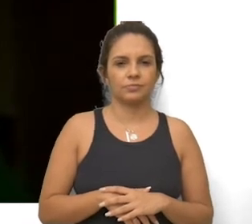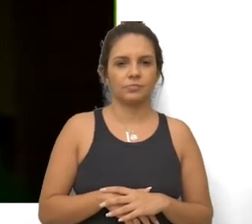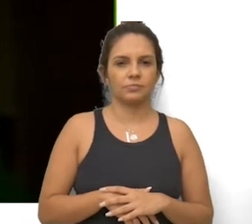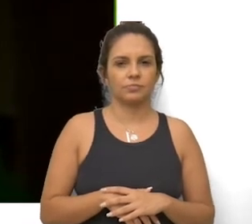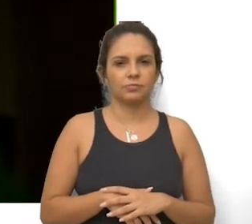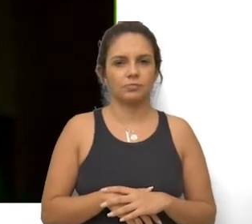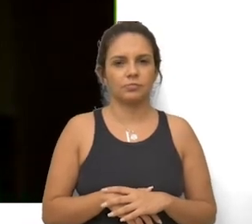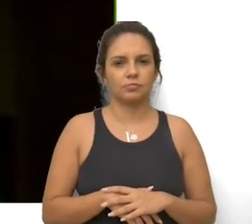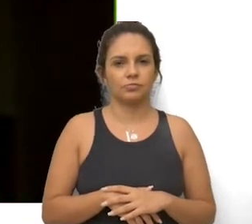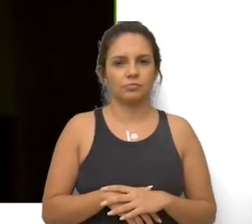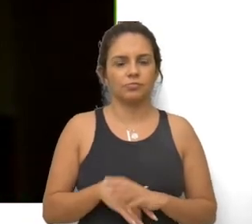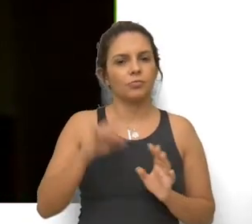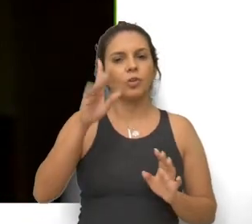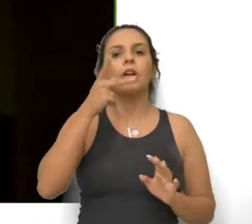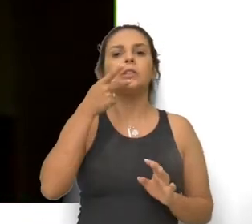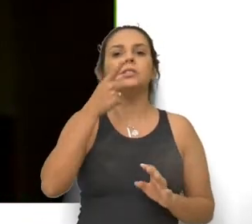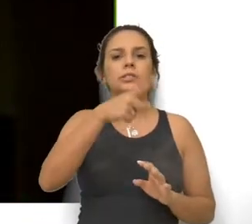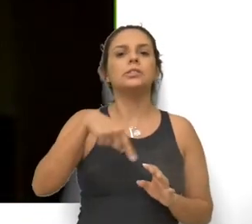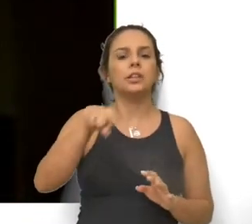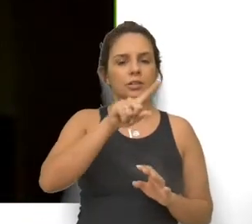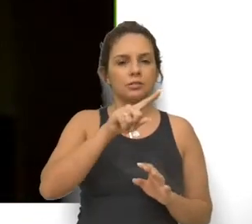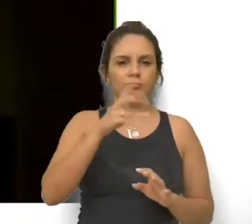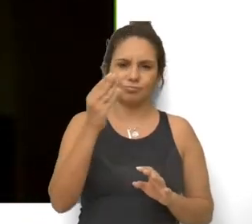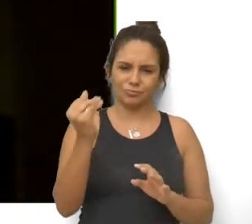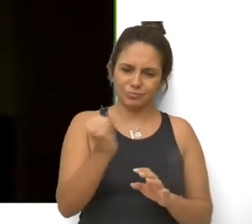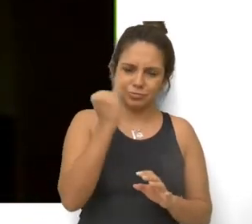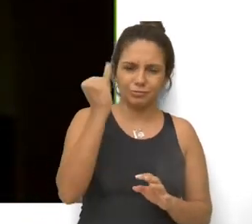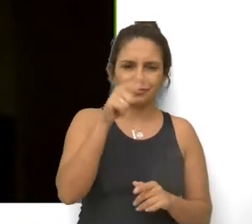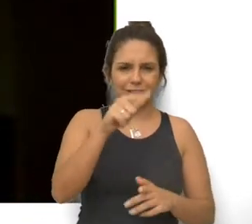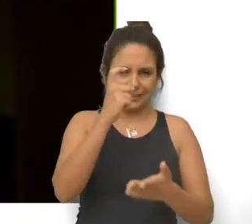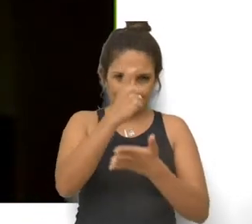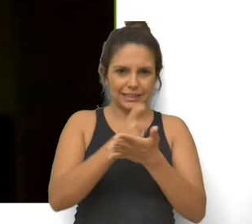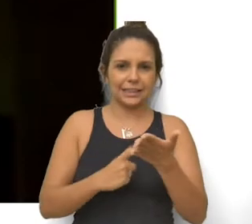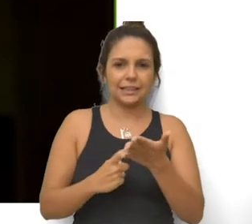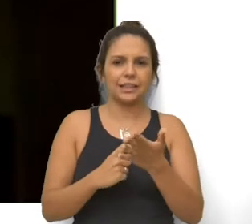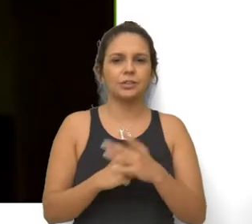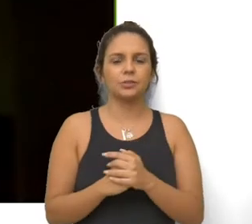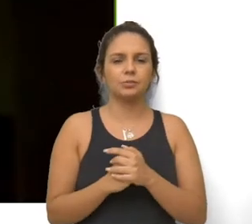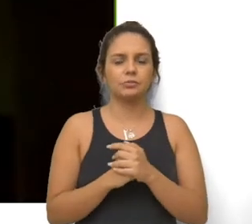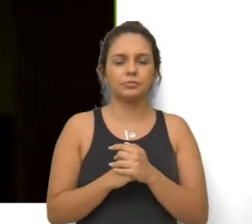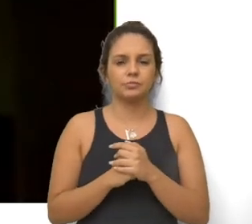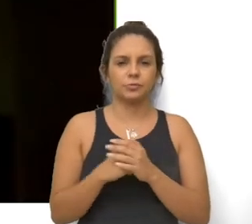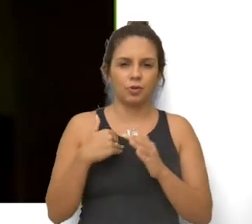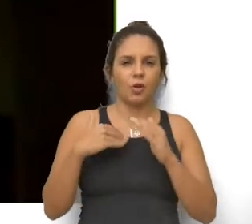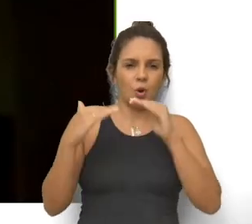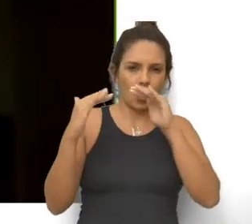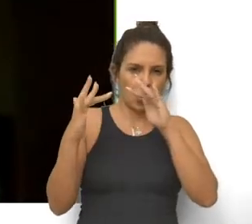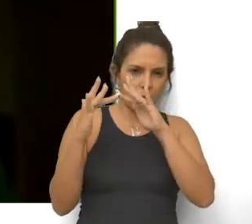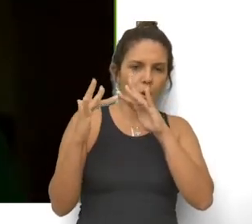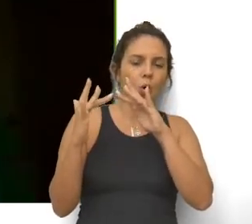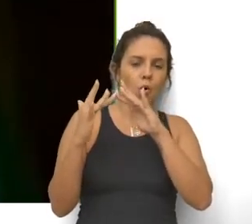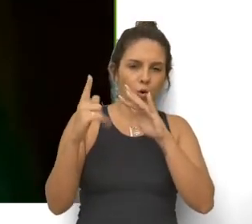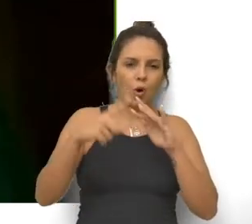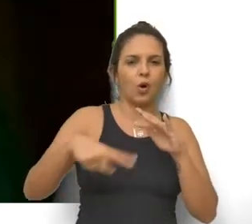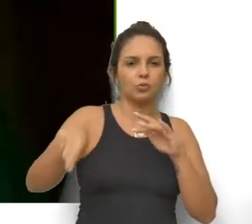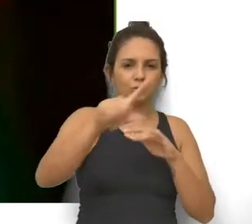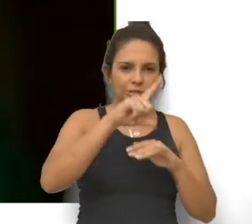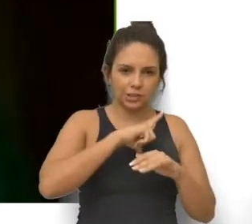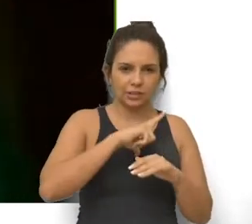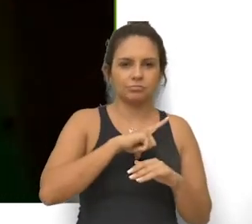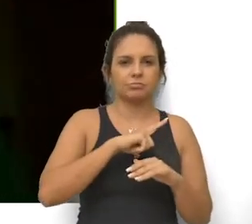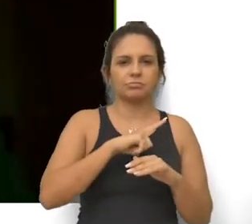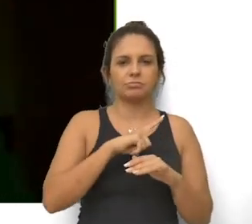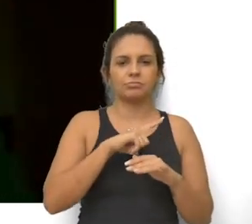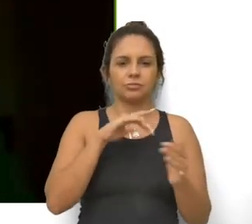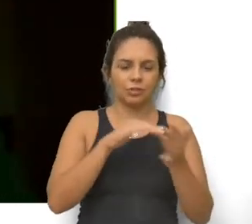só tenho a dizer meio isso, da preciosidade que é esse texto. Então, eu concordo plenamente. Acho que tem algumas passagens que